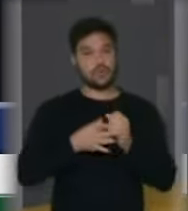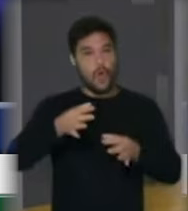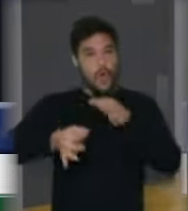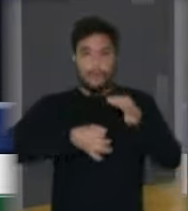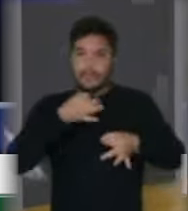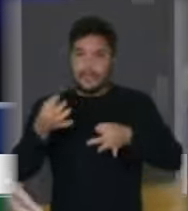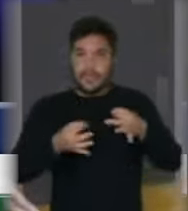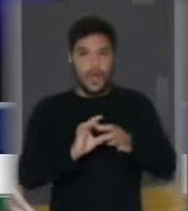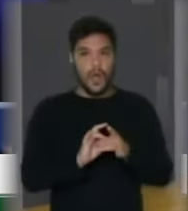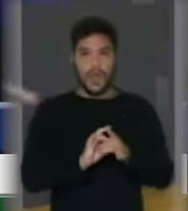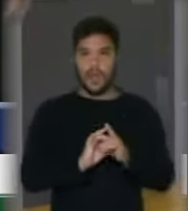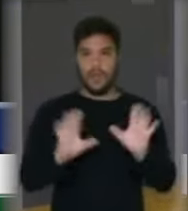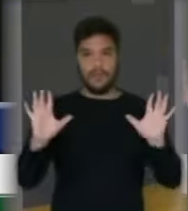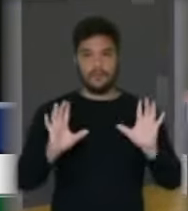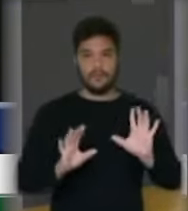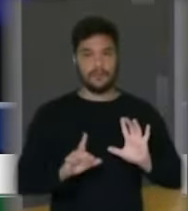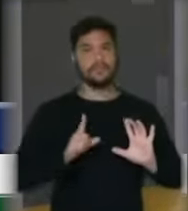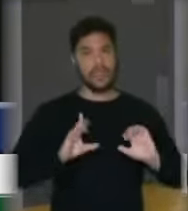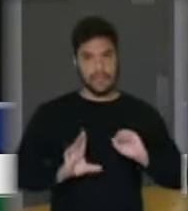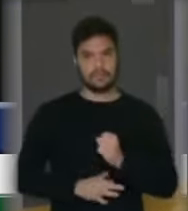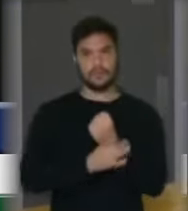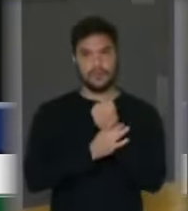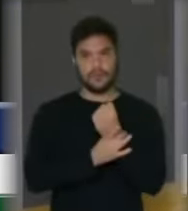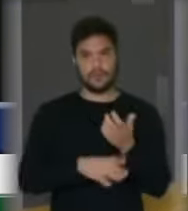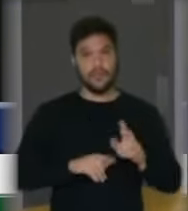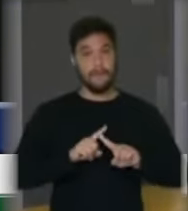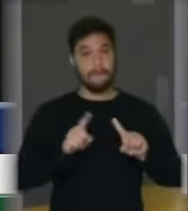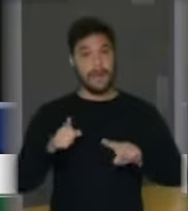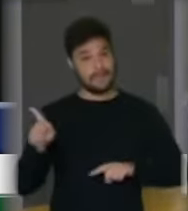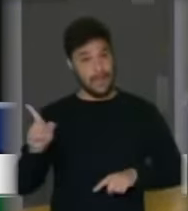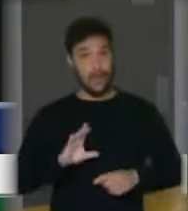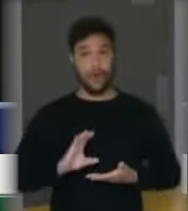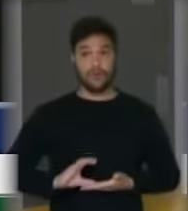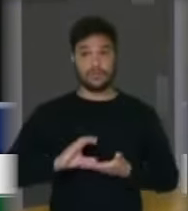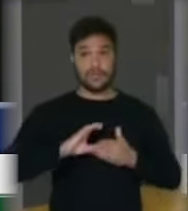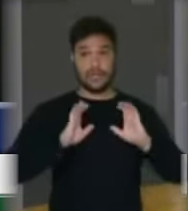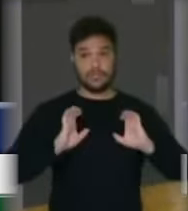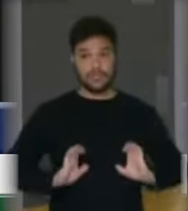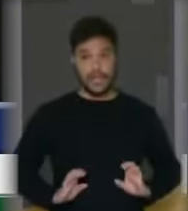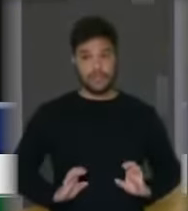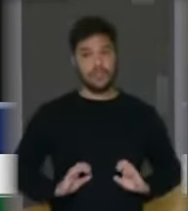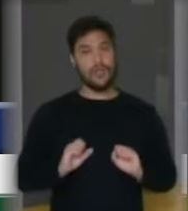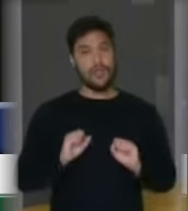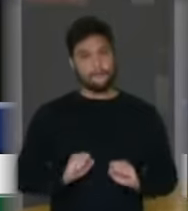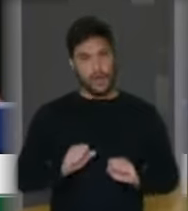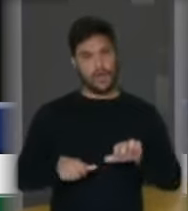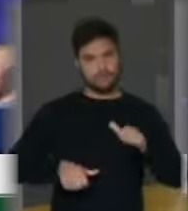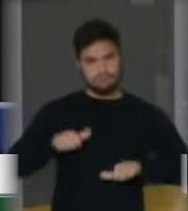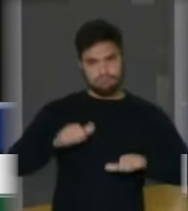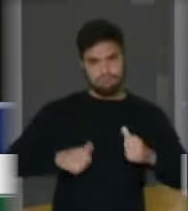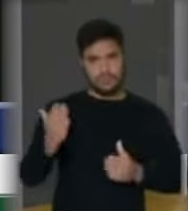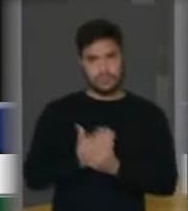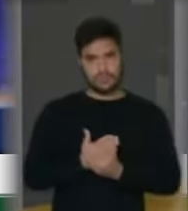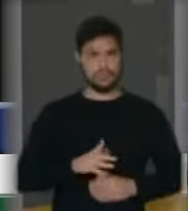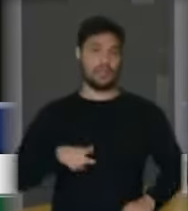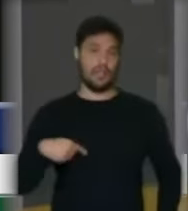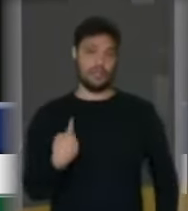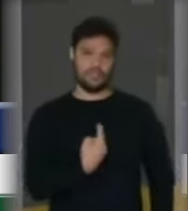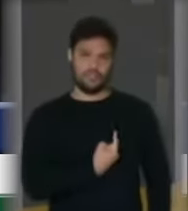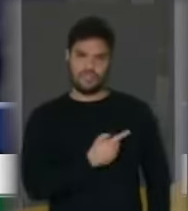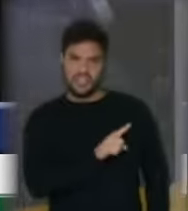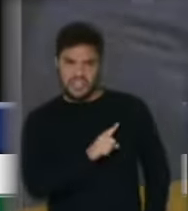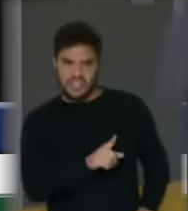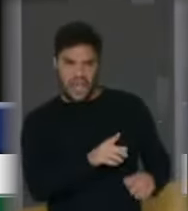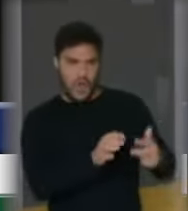palavras, opiniões e votos. E somente o Conselho de Ética é que pode nos julgar, e não o